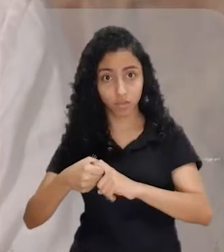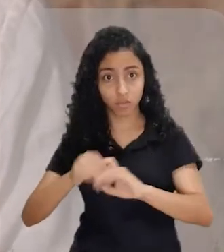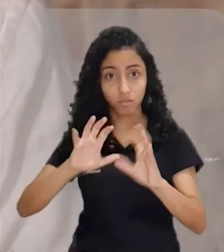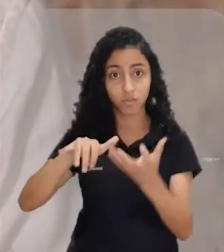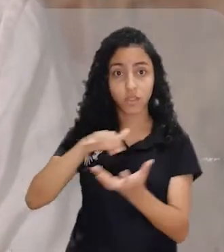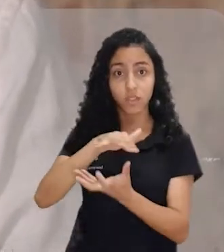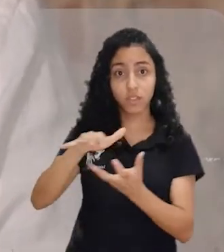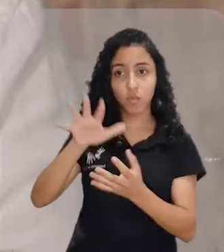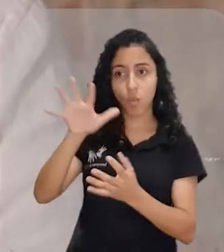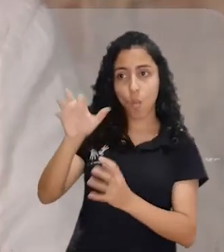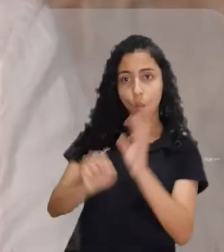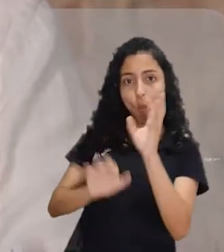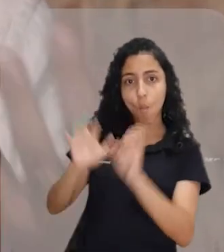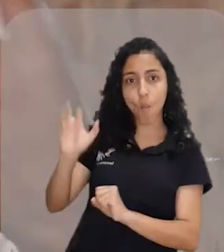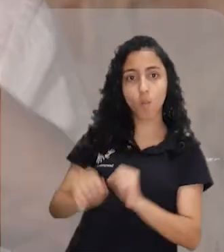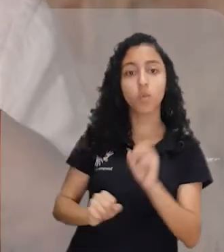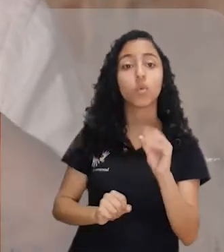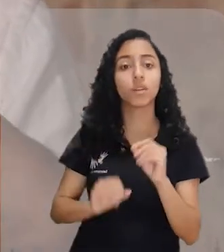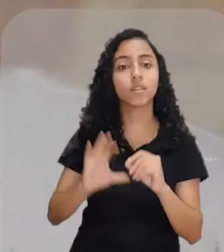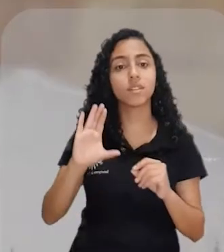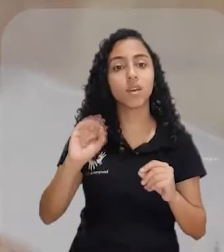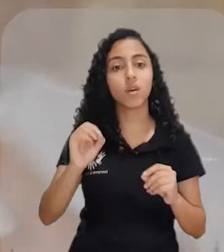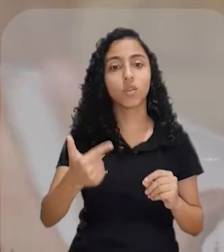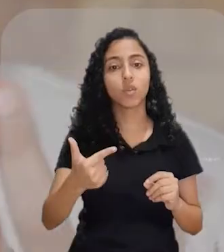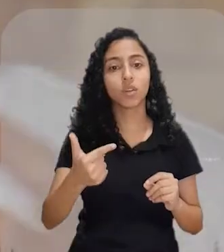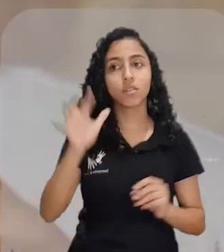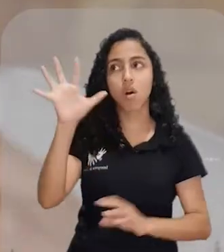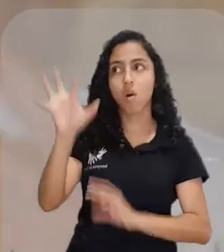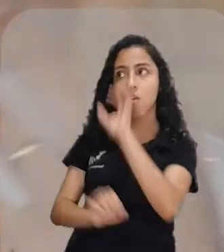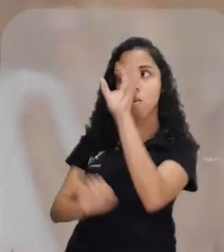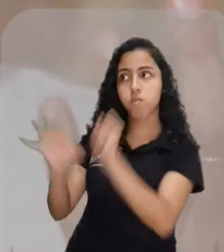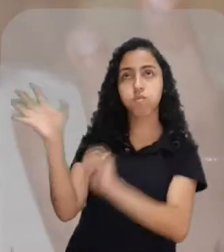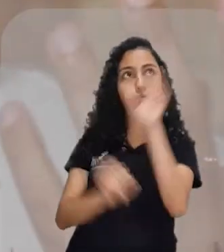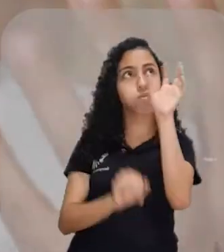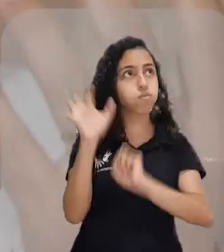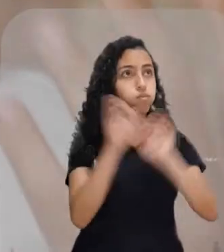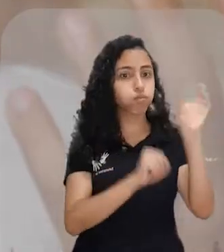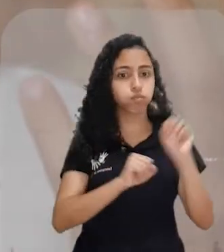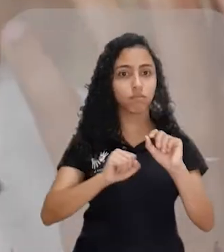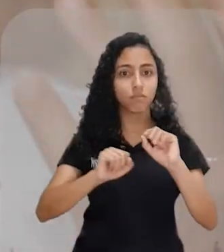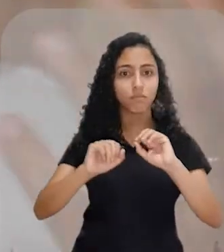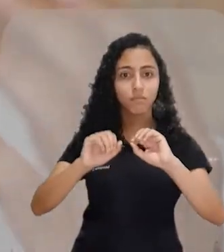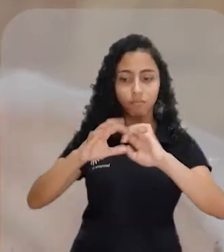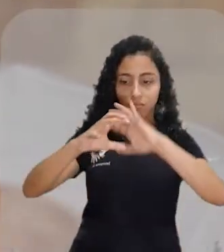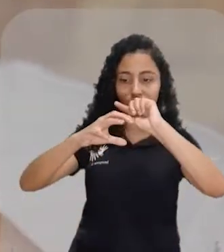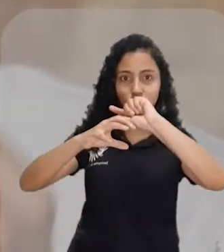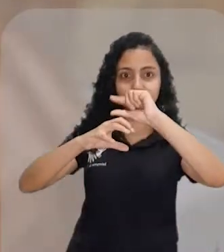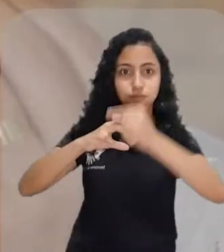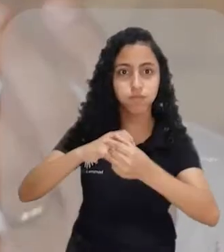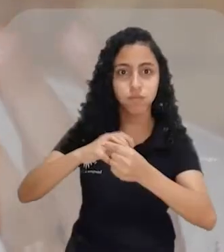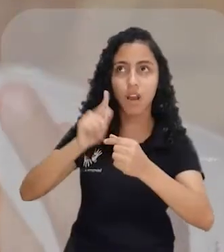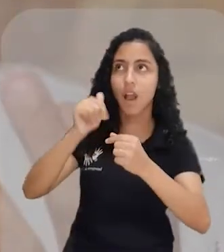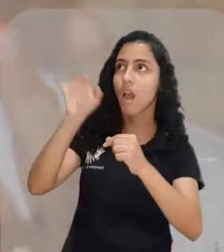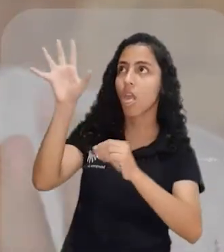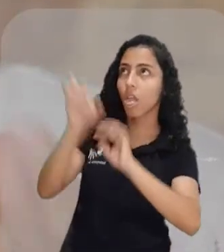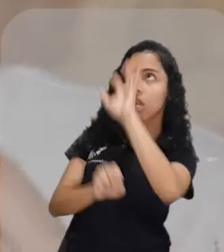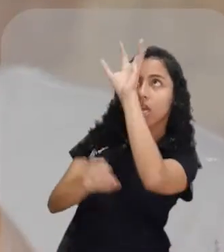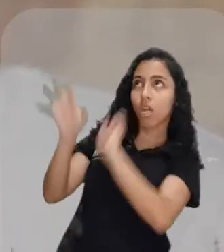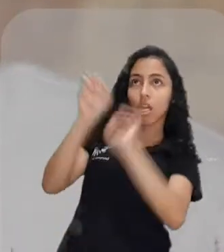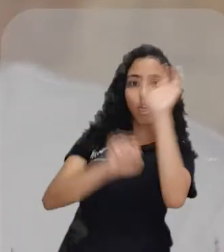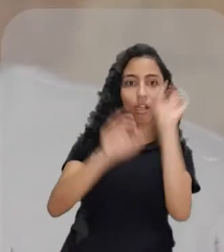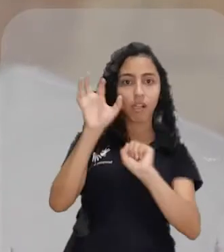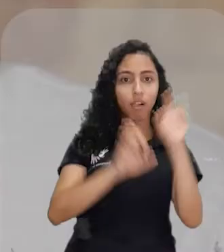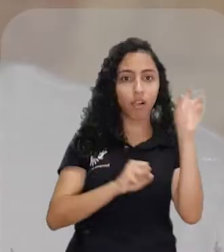os ecossistemas sequestram carbono. Isso quer dizer que eles removem esse carbono que está na atmosfera na forma